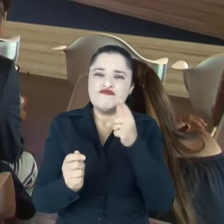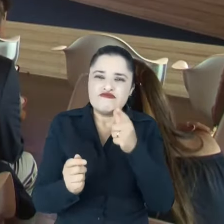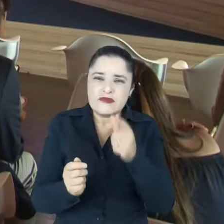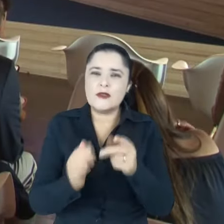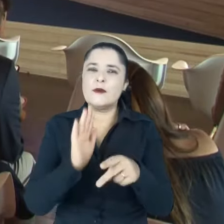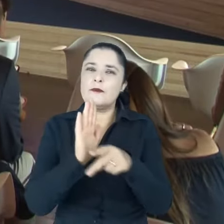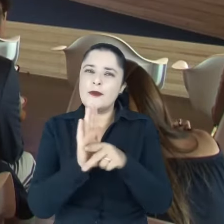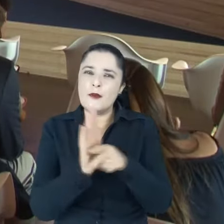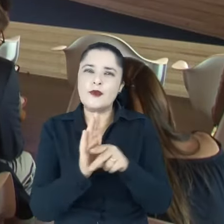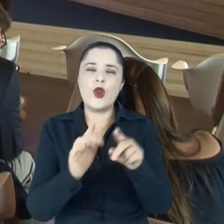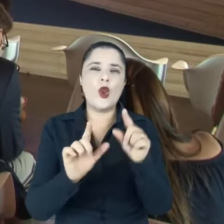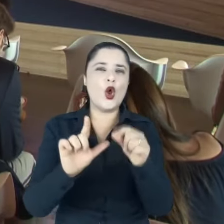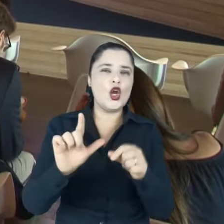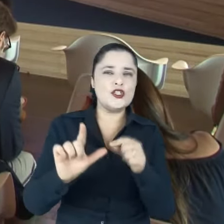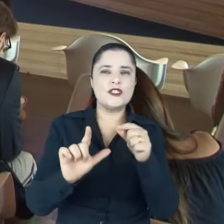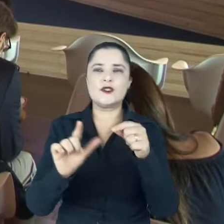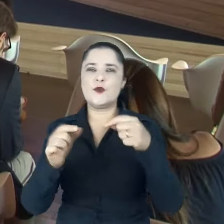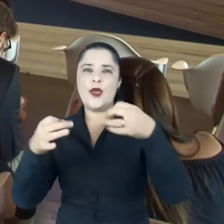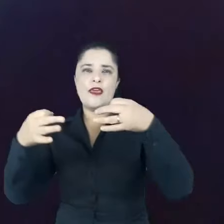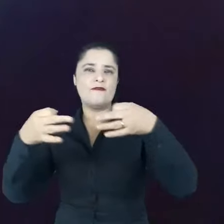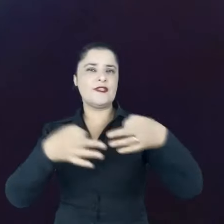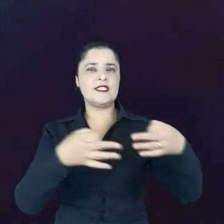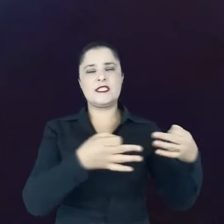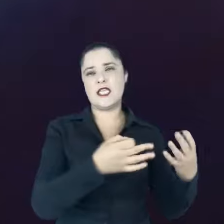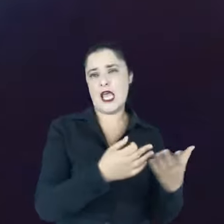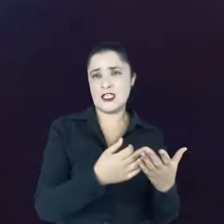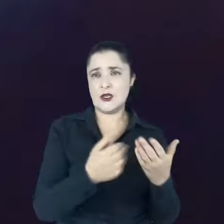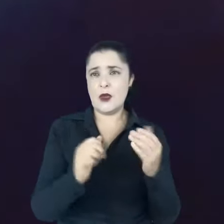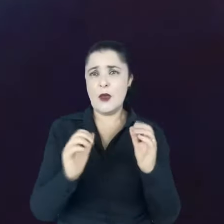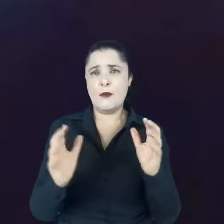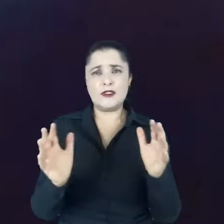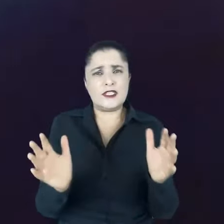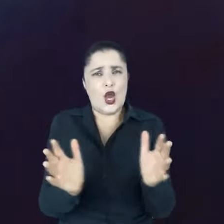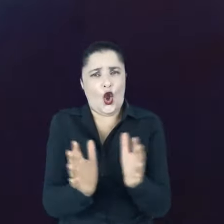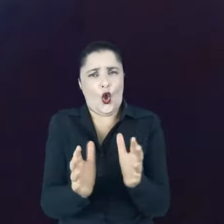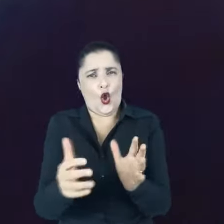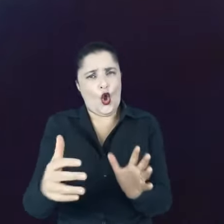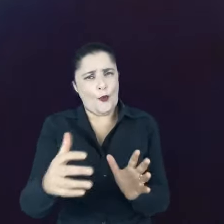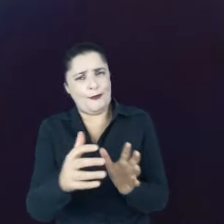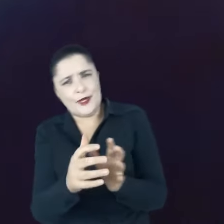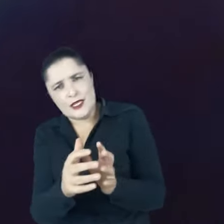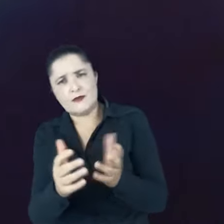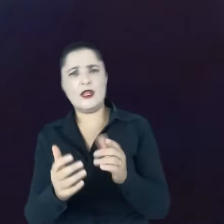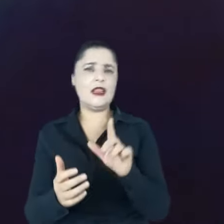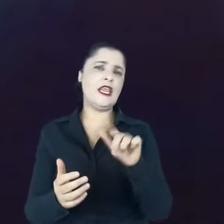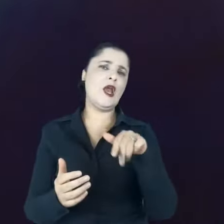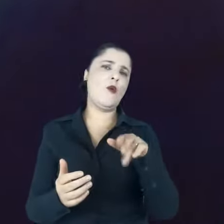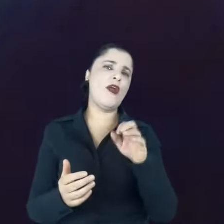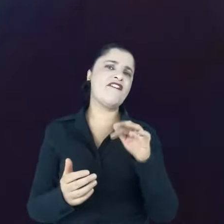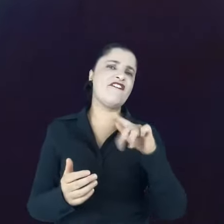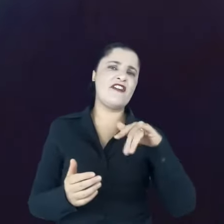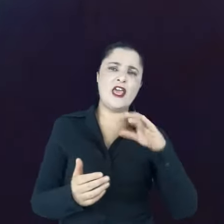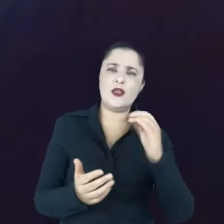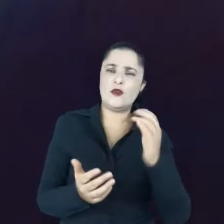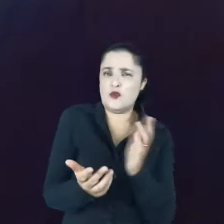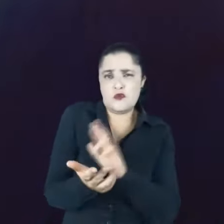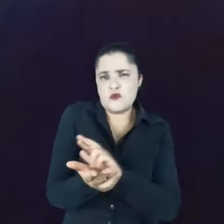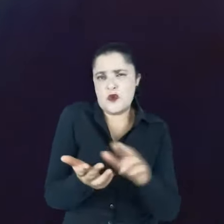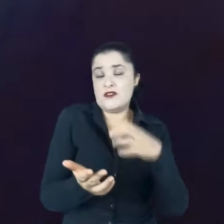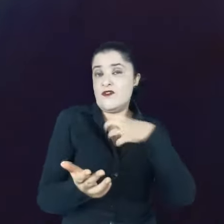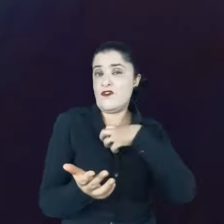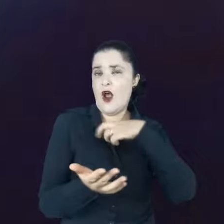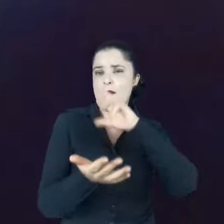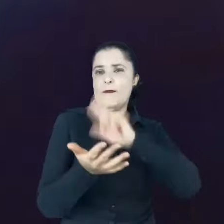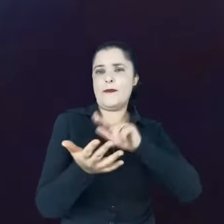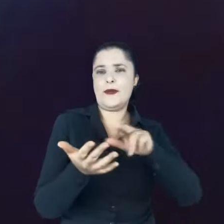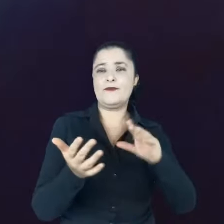logisticamente eficiente, vamos dizer assim, porque ele pode ser comprimido, ele pode ser liquefeito, tem uma série de formas, mas é claro, a gente tem na Comgás, aqui